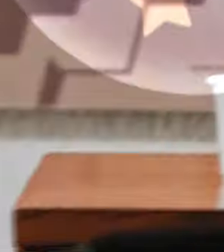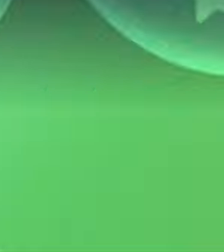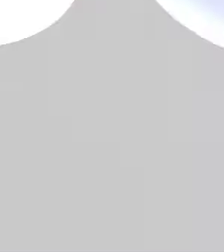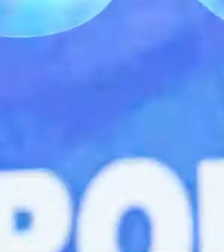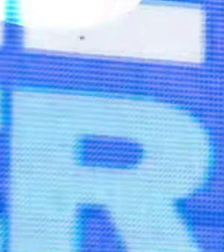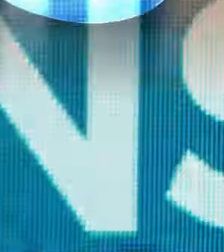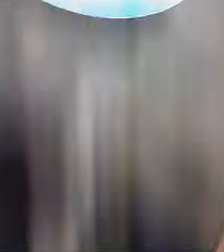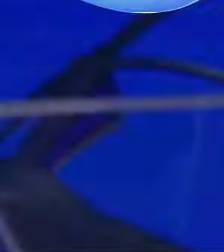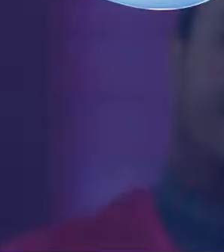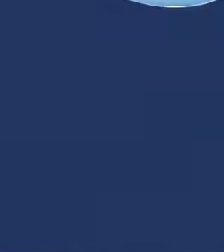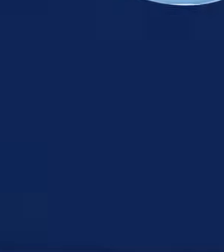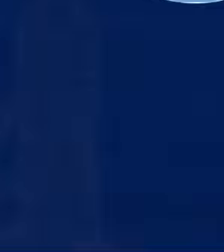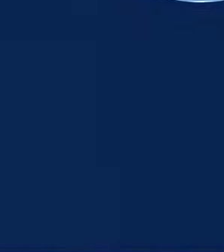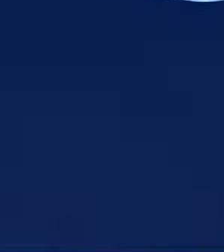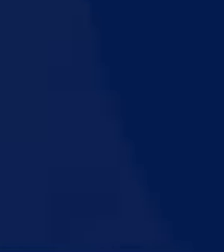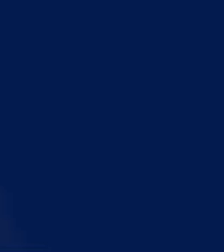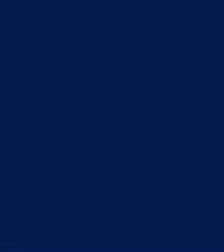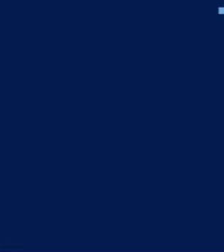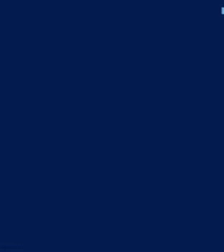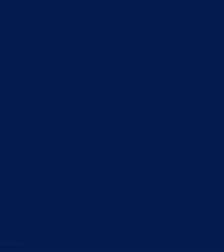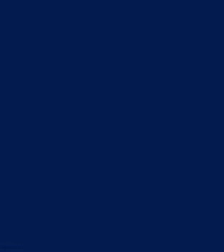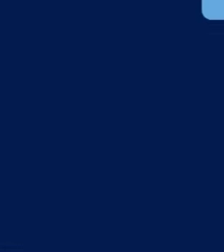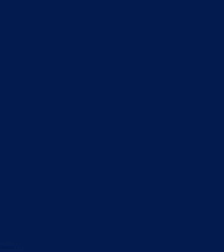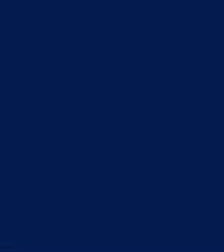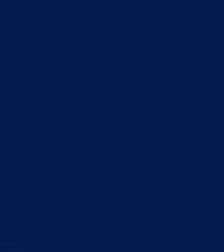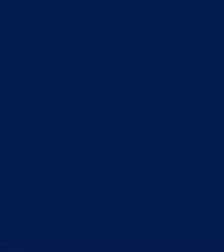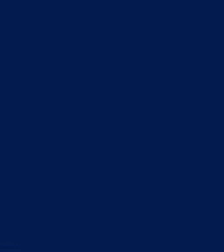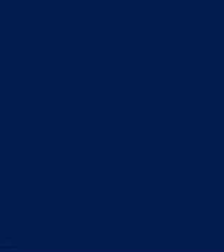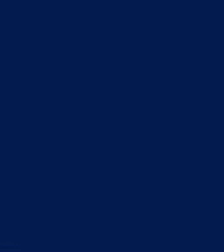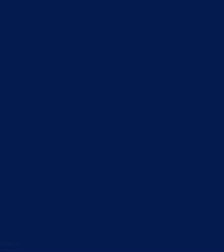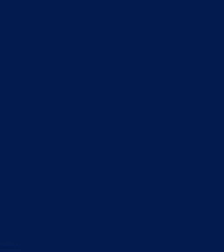Vote Soraya Presidente, a candidata do Um Imposto Só. Soraya!